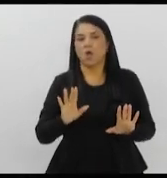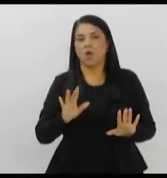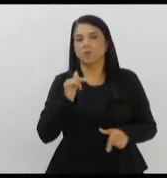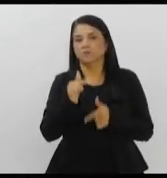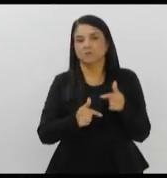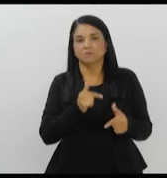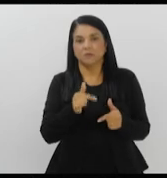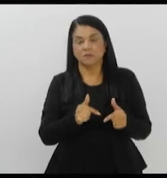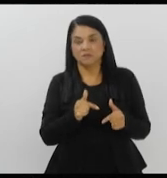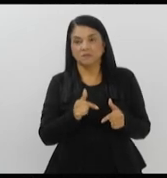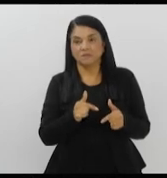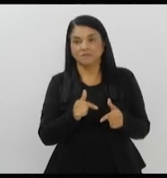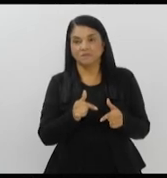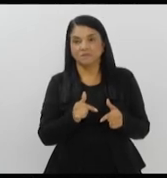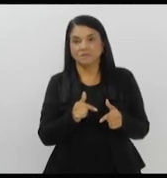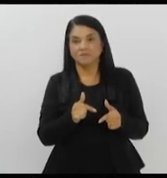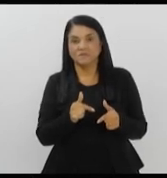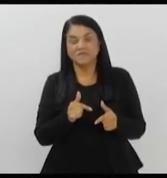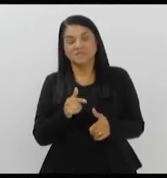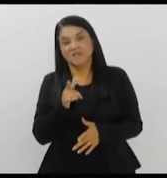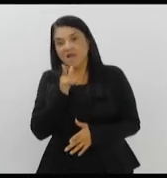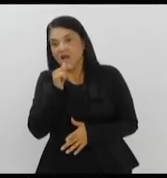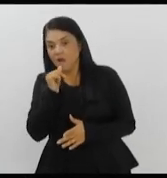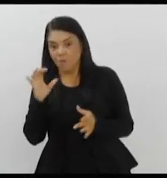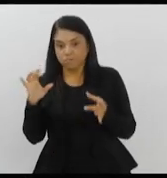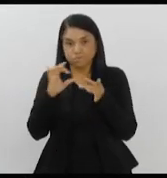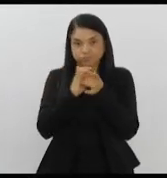Se é uma concessão de água e esgoto,